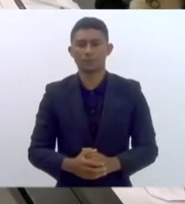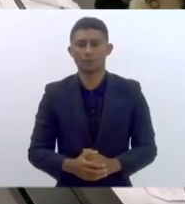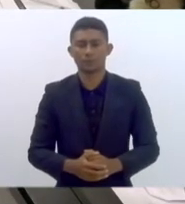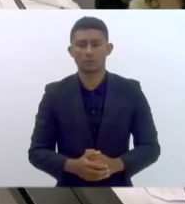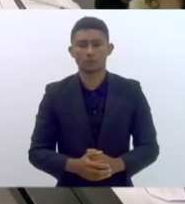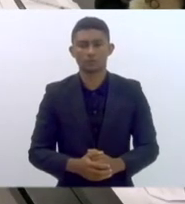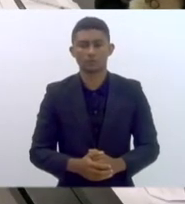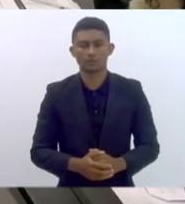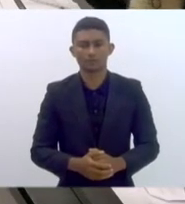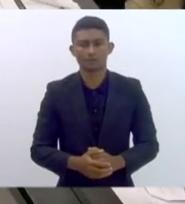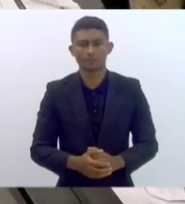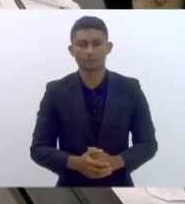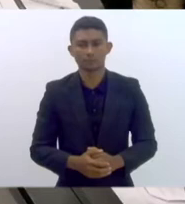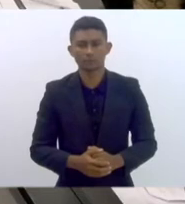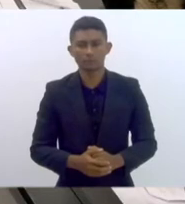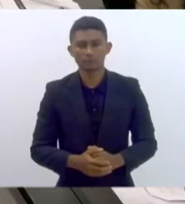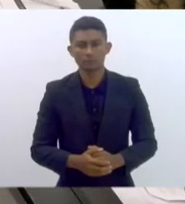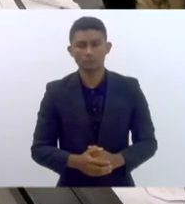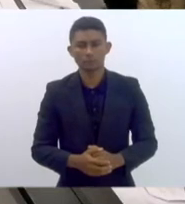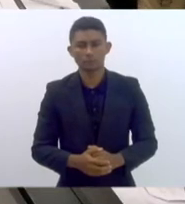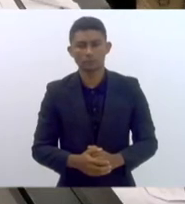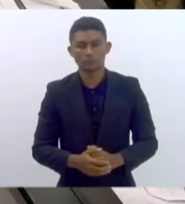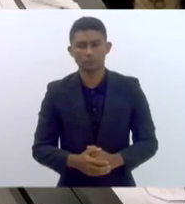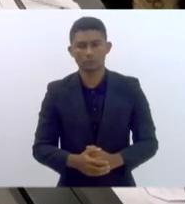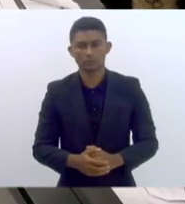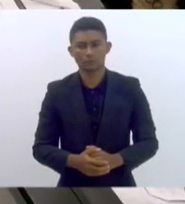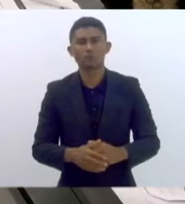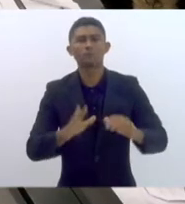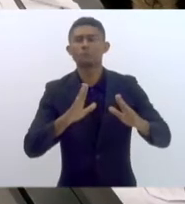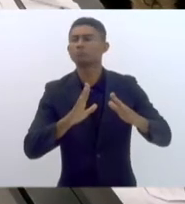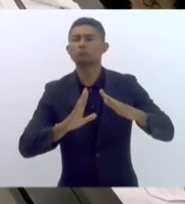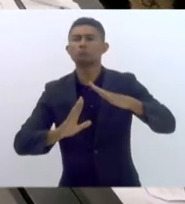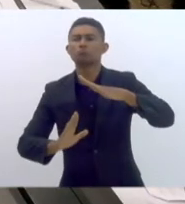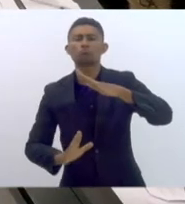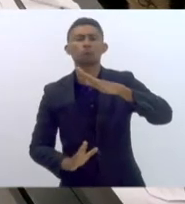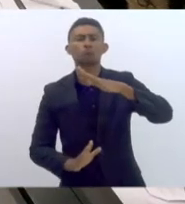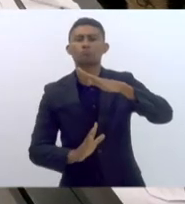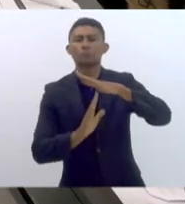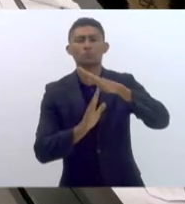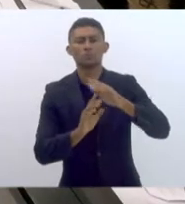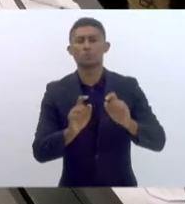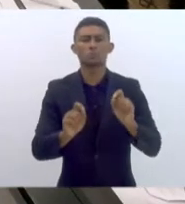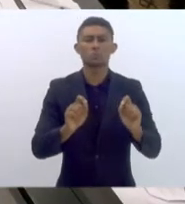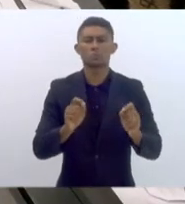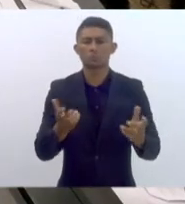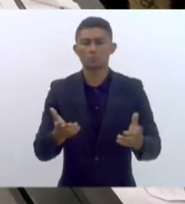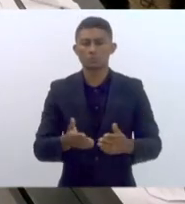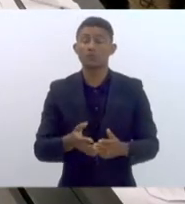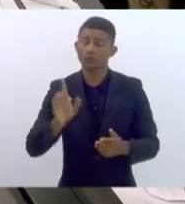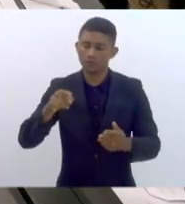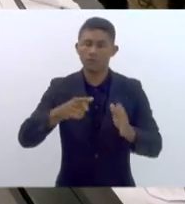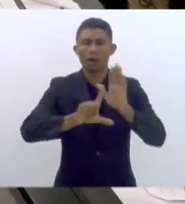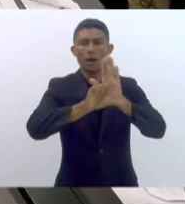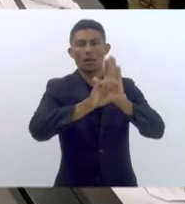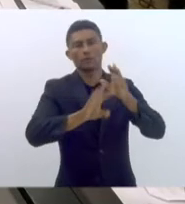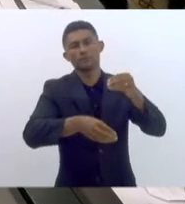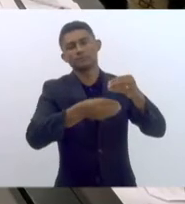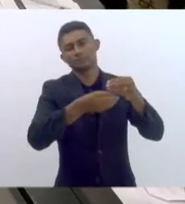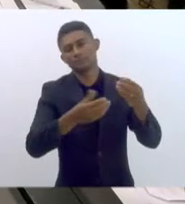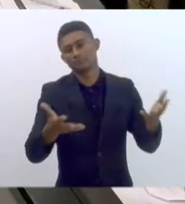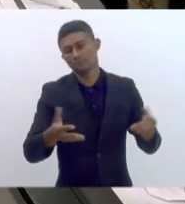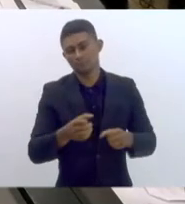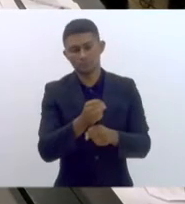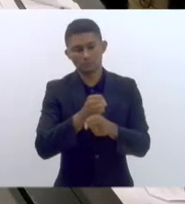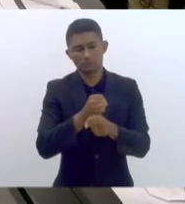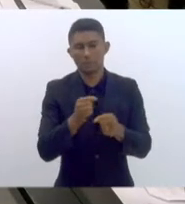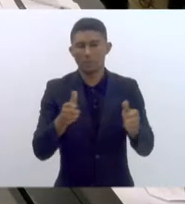Documentação da Diana. Sim, mas o limitador disso era as leis complementares. De 20 anos. Sim,